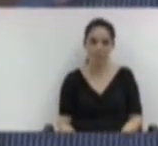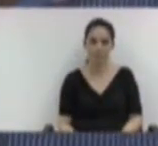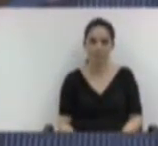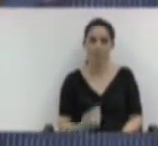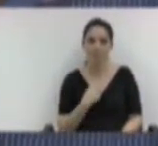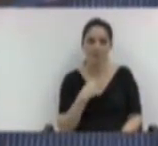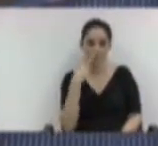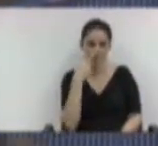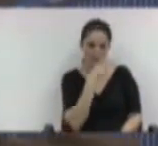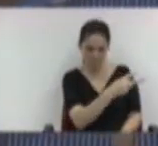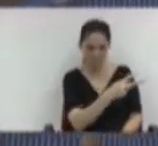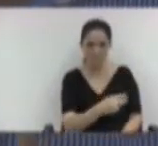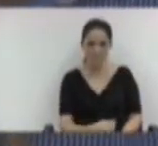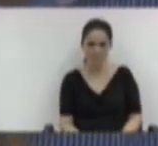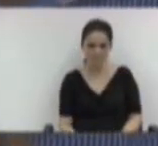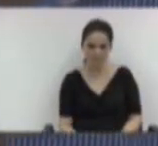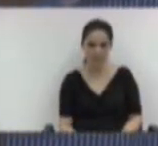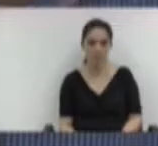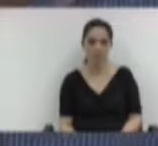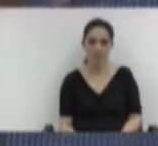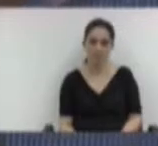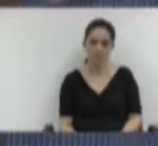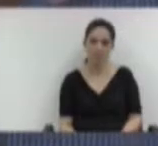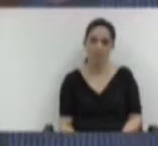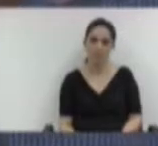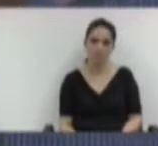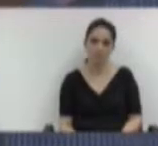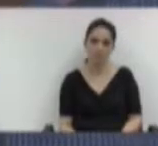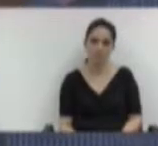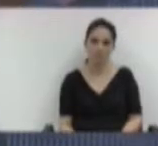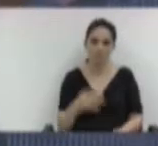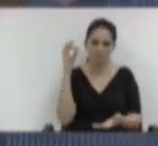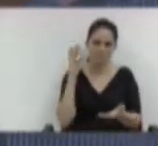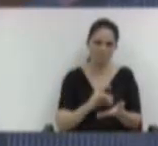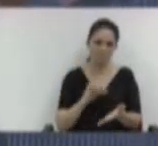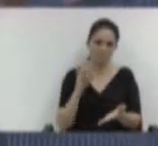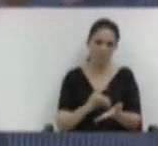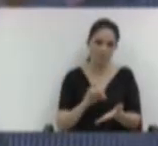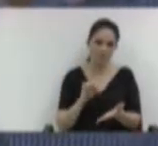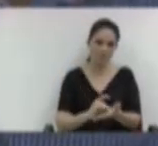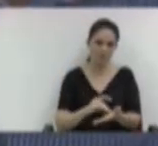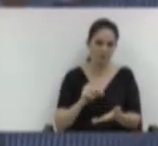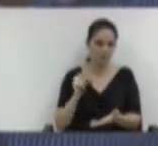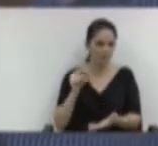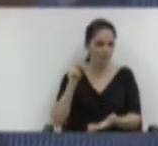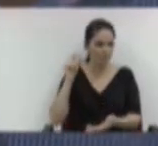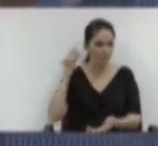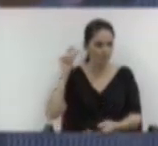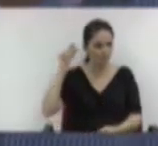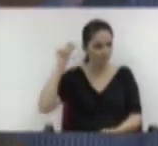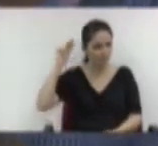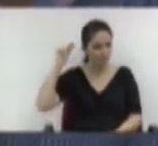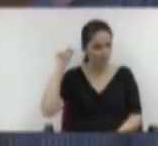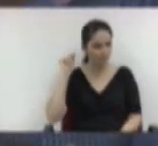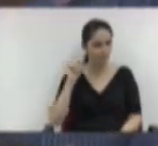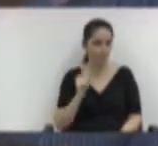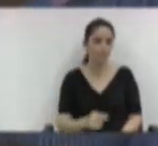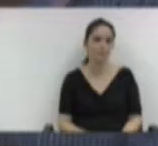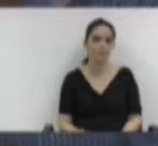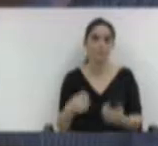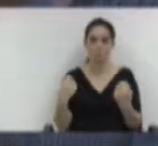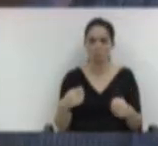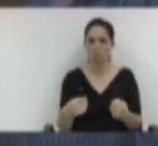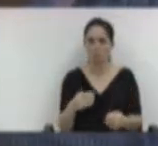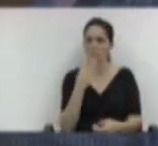lá, fui ver e realmente está lá há muito tempo isso daí. E é importante esse requerimento no sentido